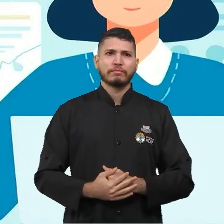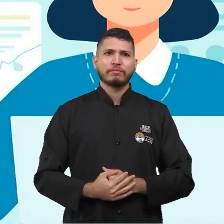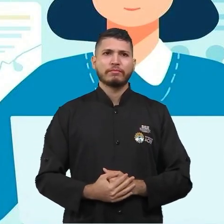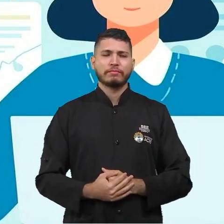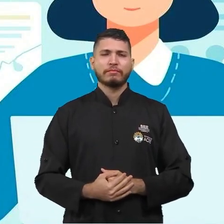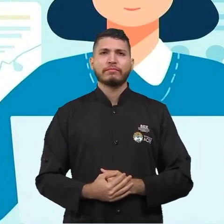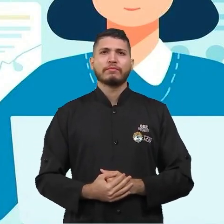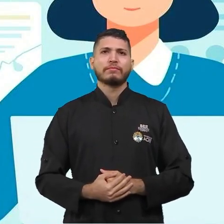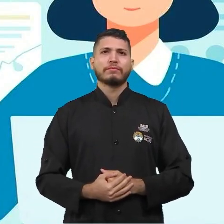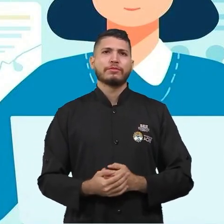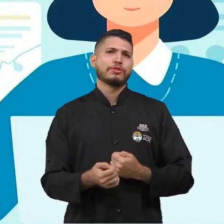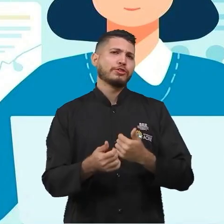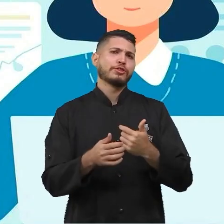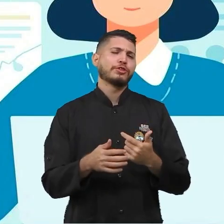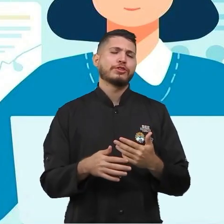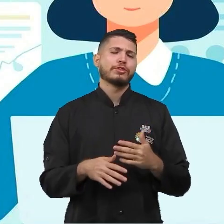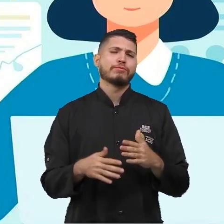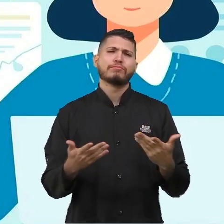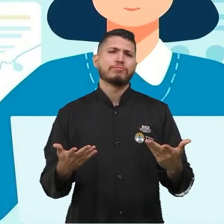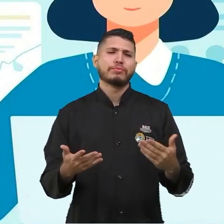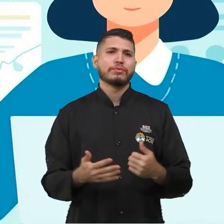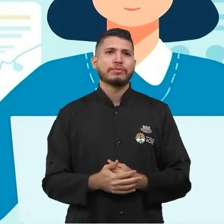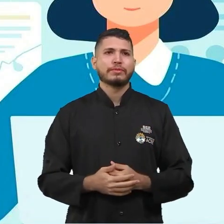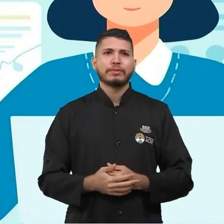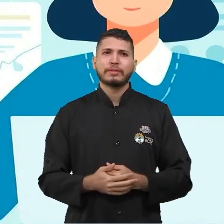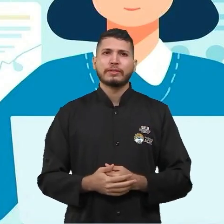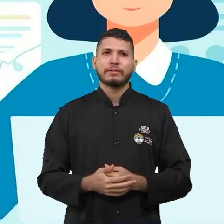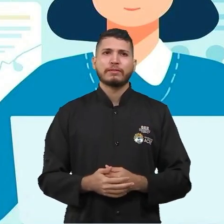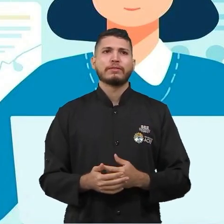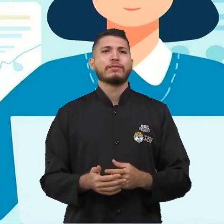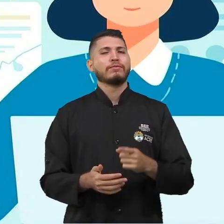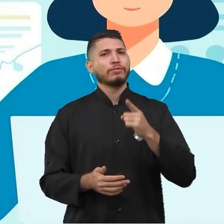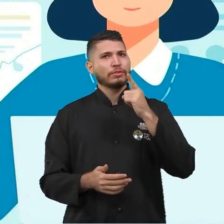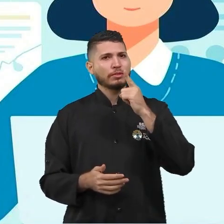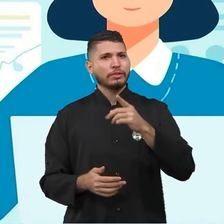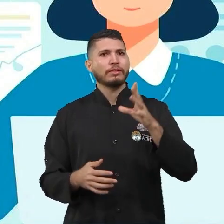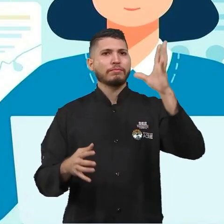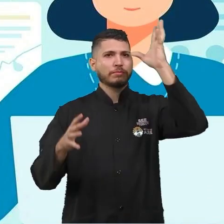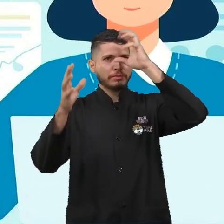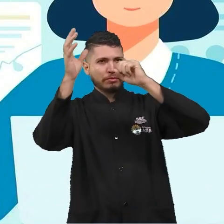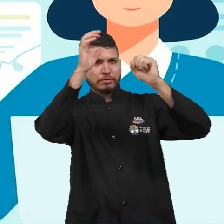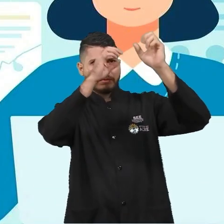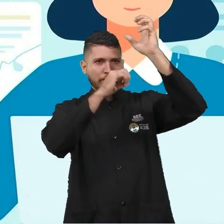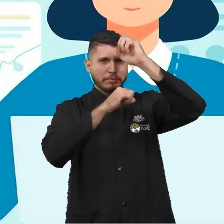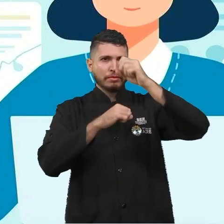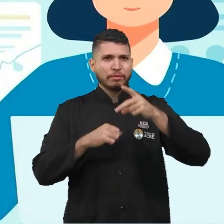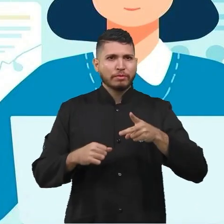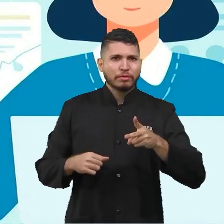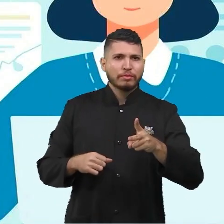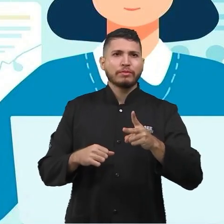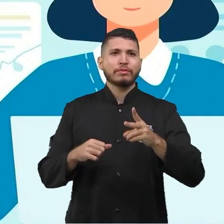Qual é a dica, professora? Invista em aprendizado contínuo e desenvolvimento de soft